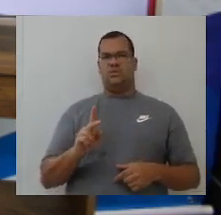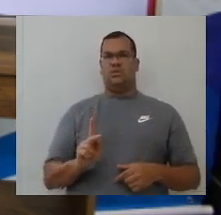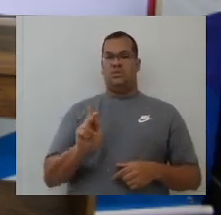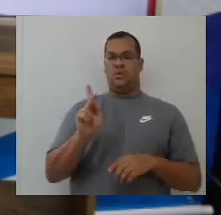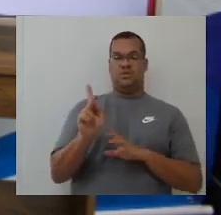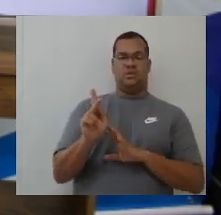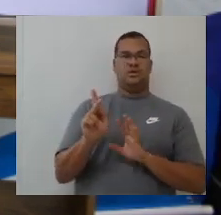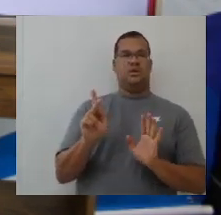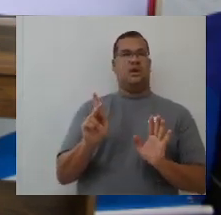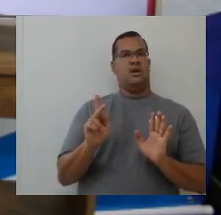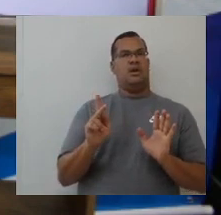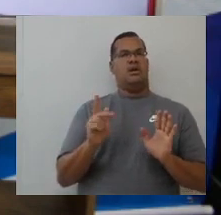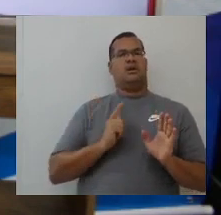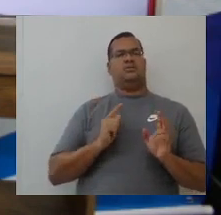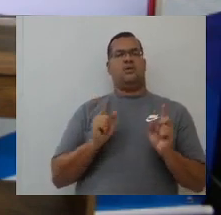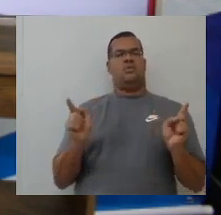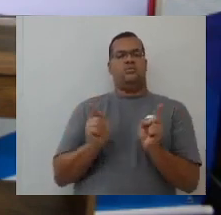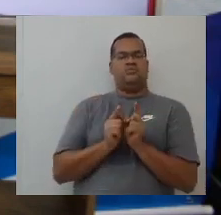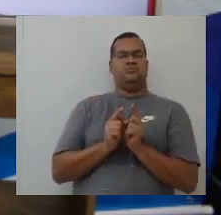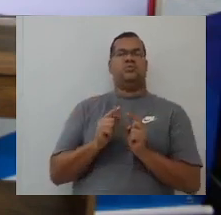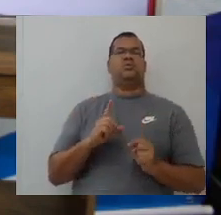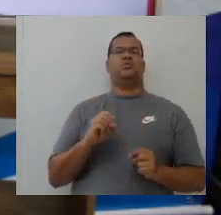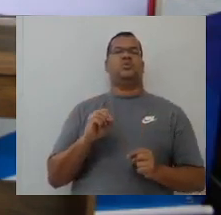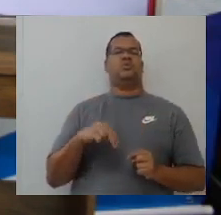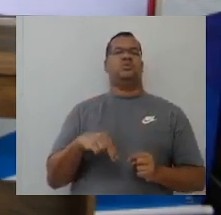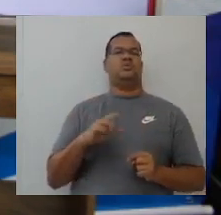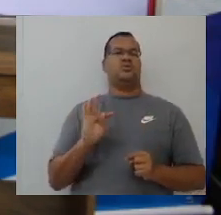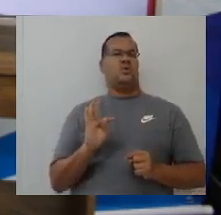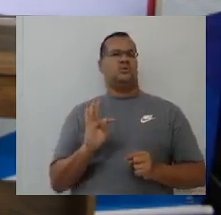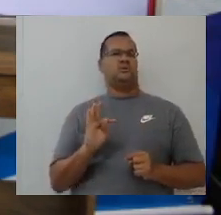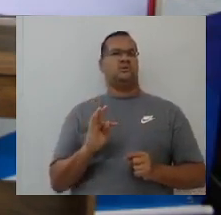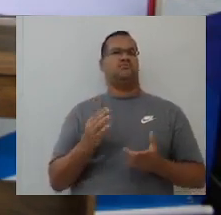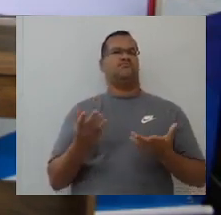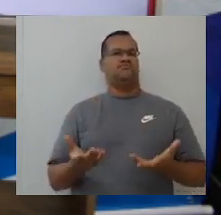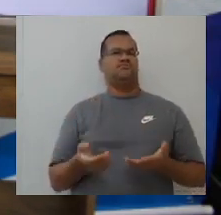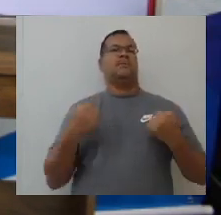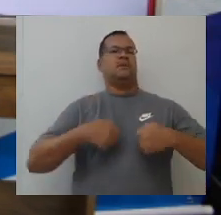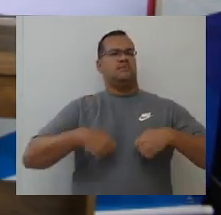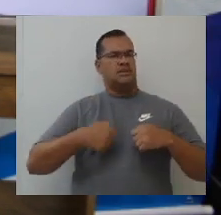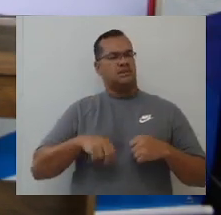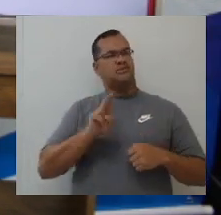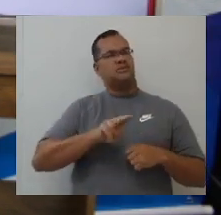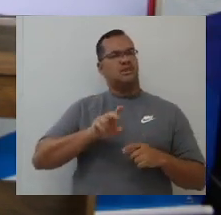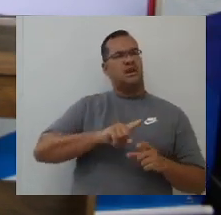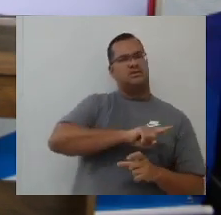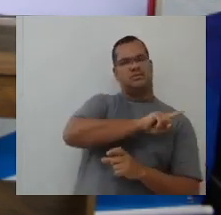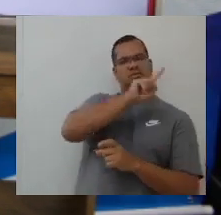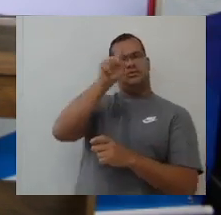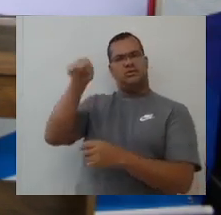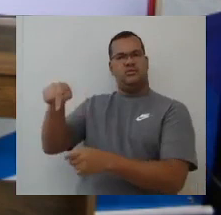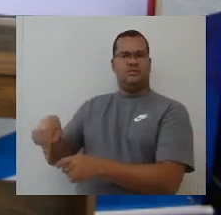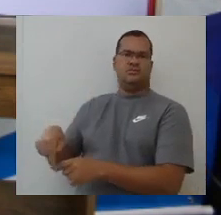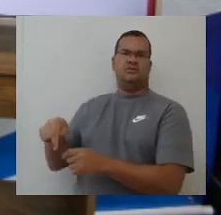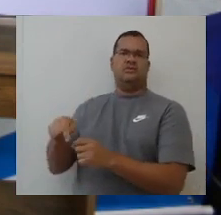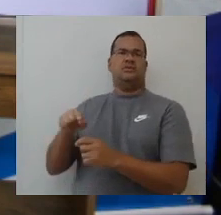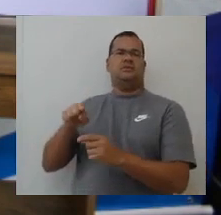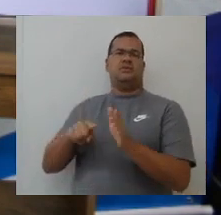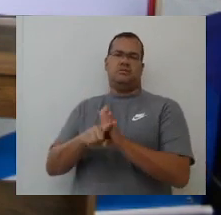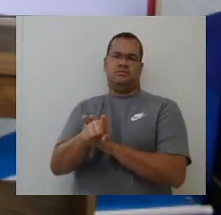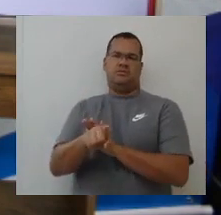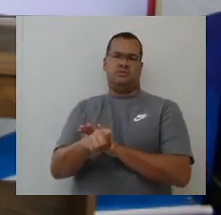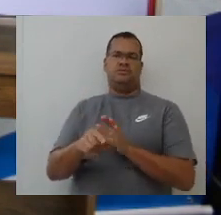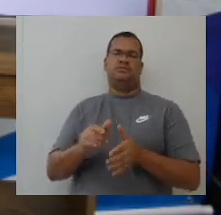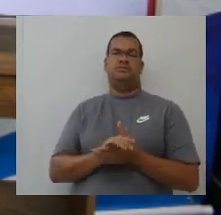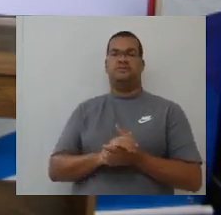eu tenho ali o don't na forma abreviada. É justamente esse don't que eu vou precisar utilizar nas question tags negativas.